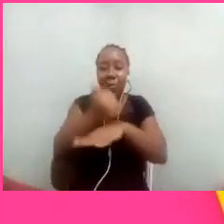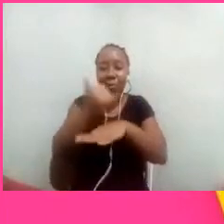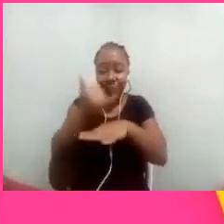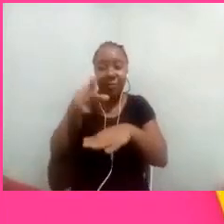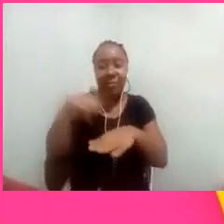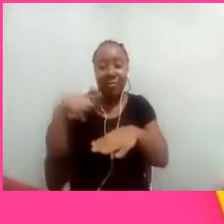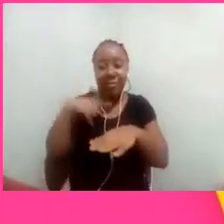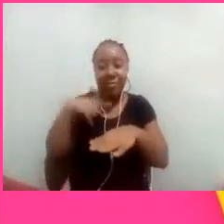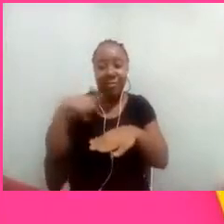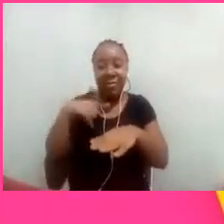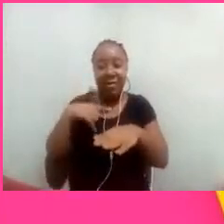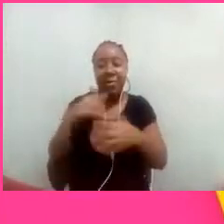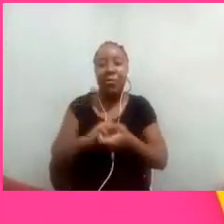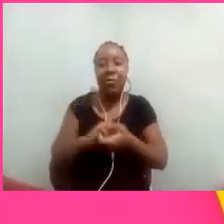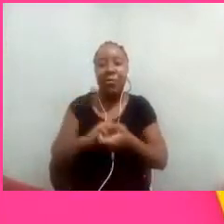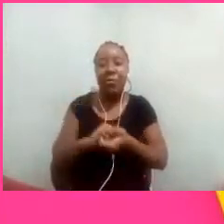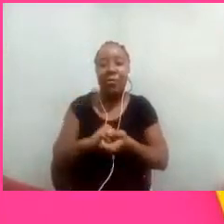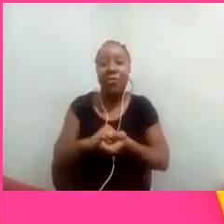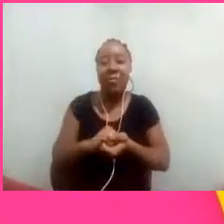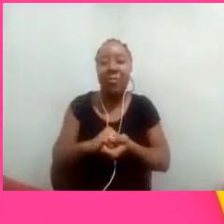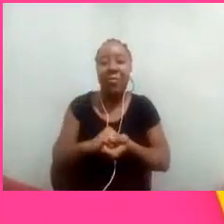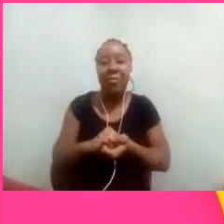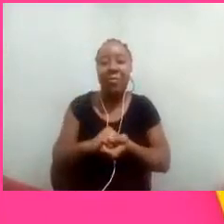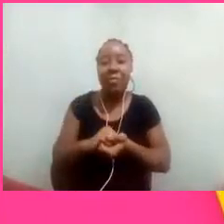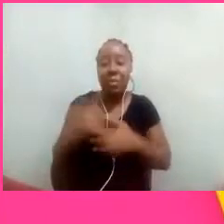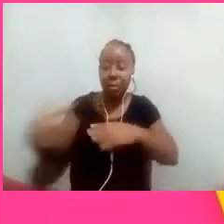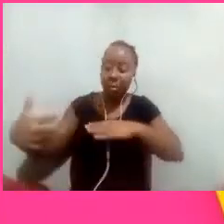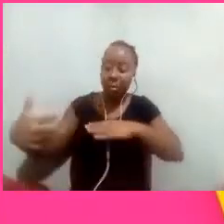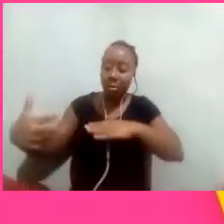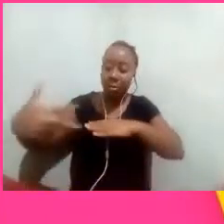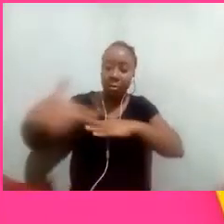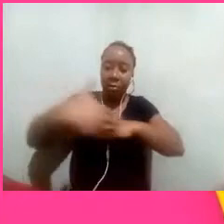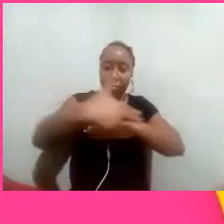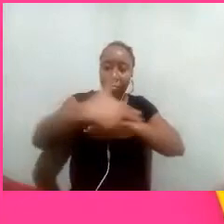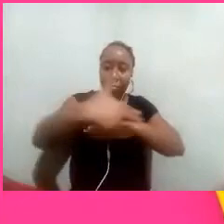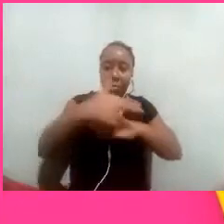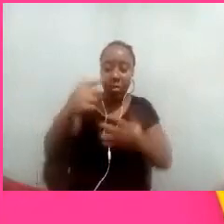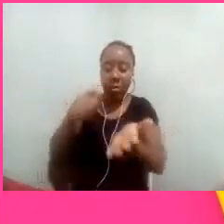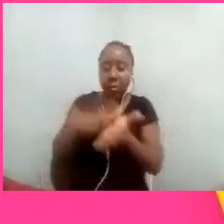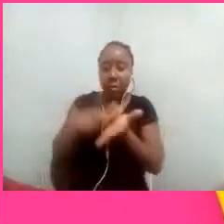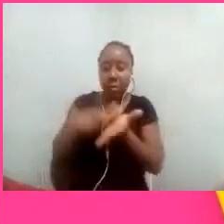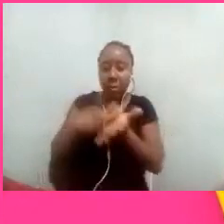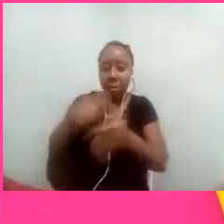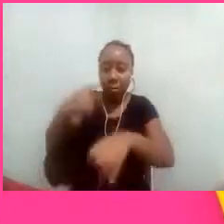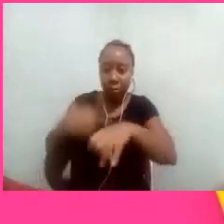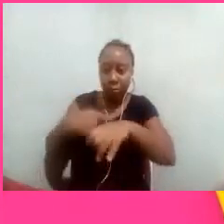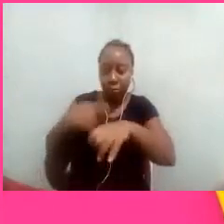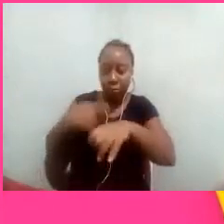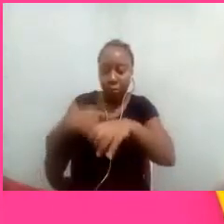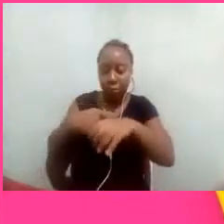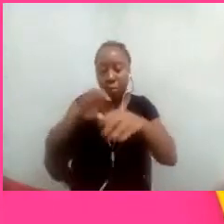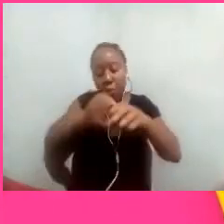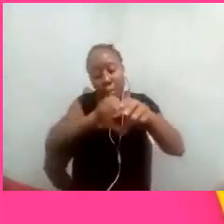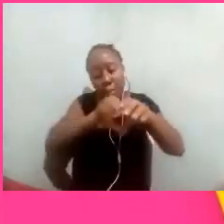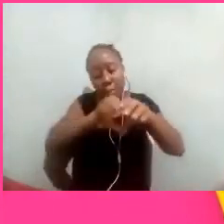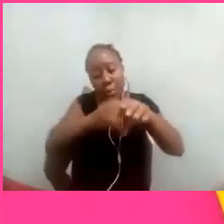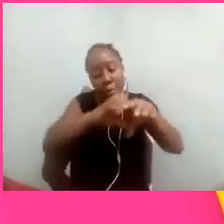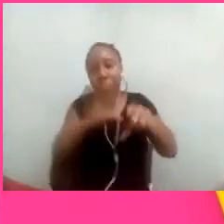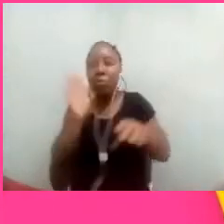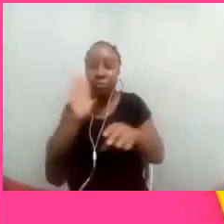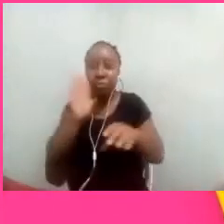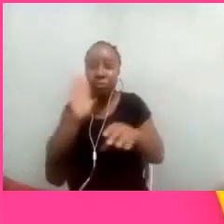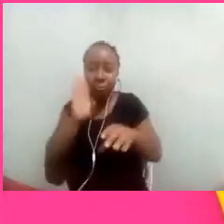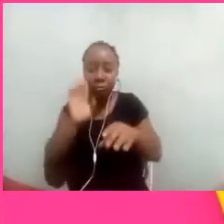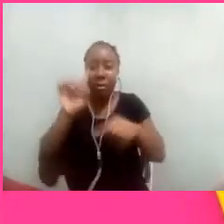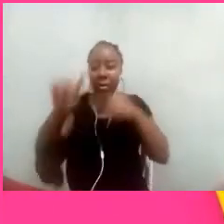legal. Recortei aqui o papelão, né, para poder encaixar certinho, e aí depois eu posso produzir